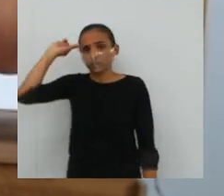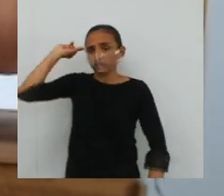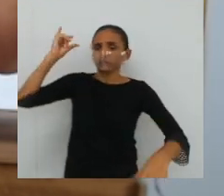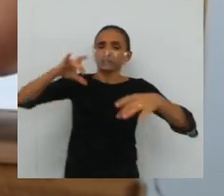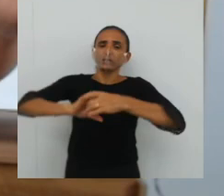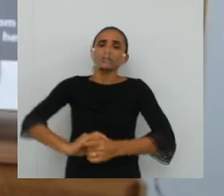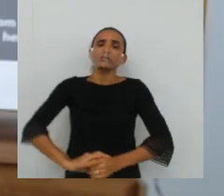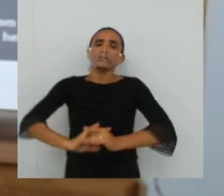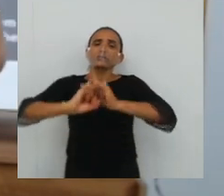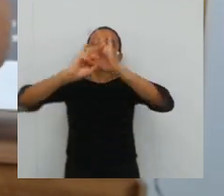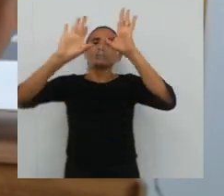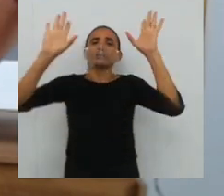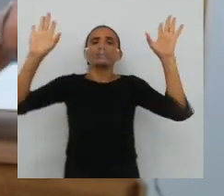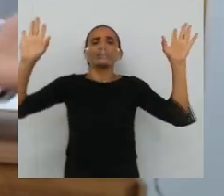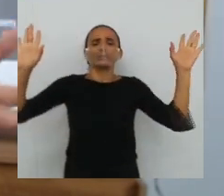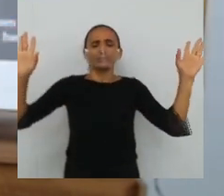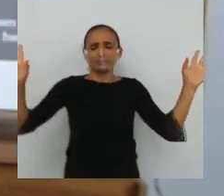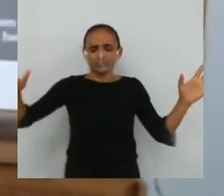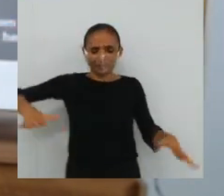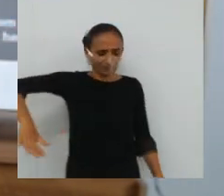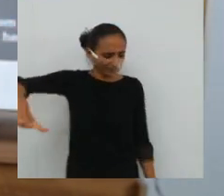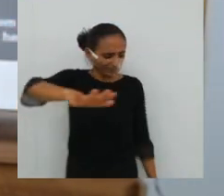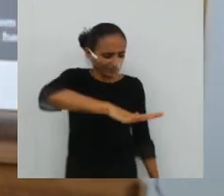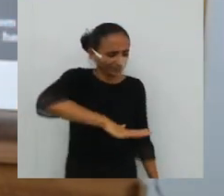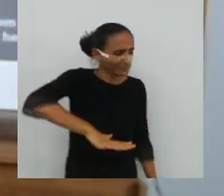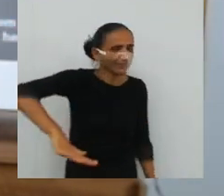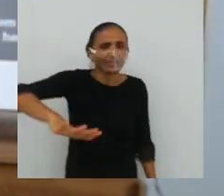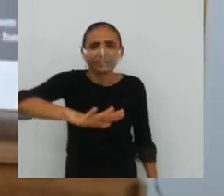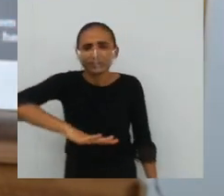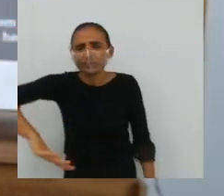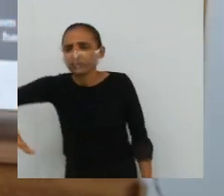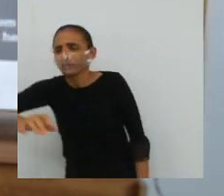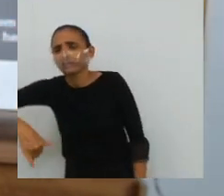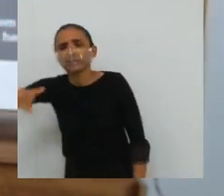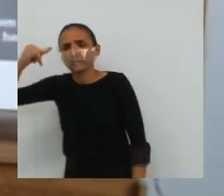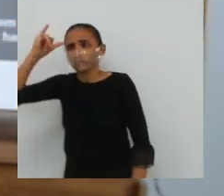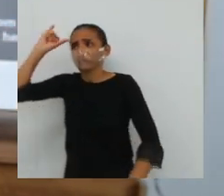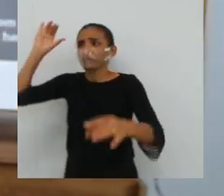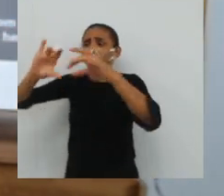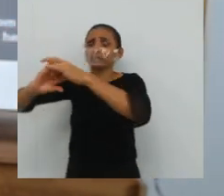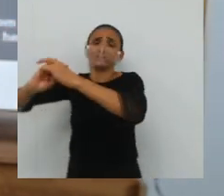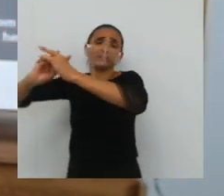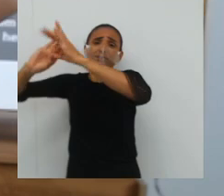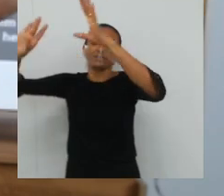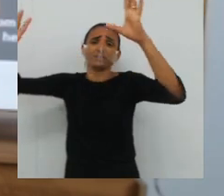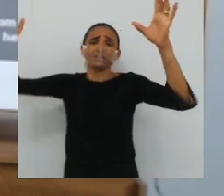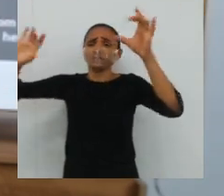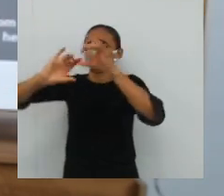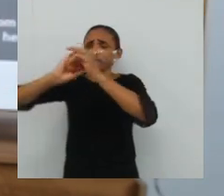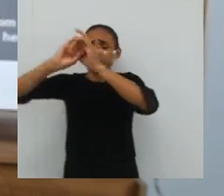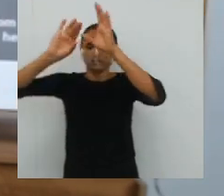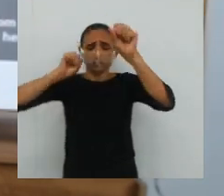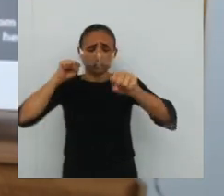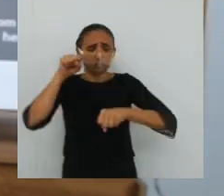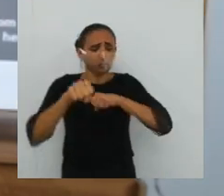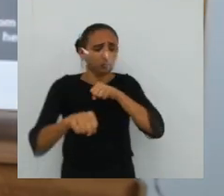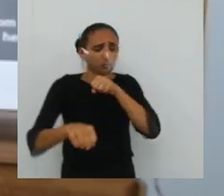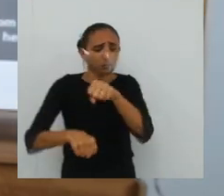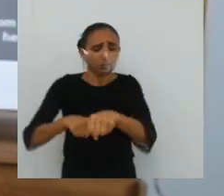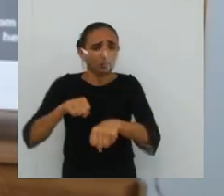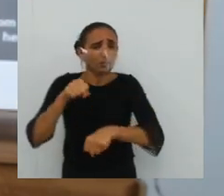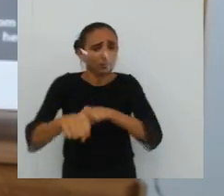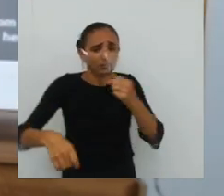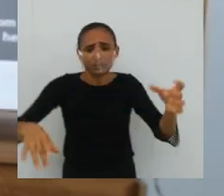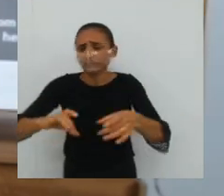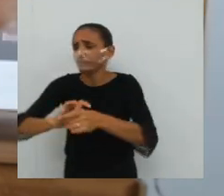pasto. Porque nós temos aí uma grande extensão territorial. A nossa produção de gado, ela é extensiva, porque ela